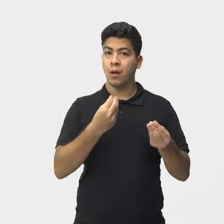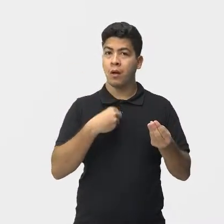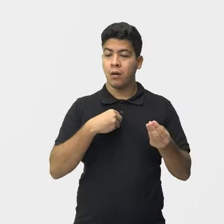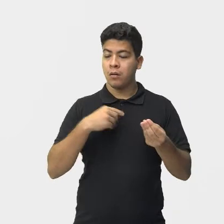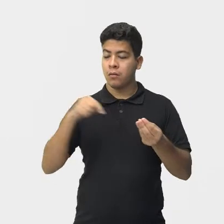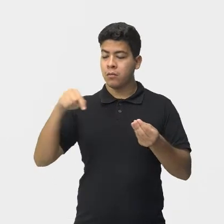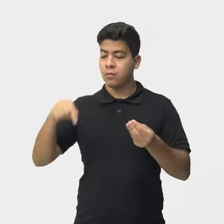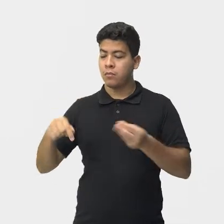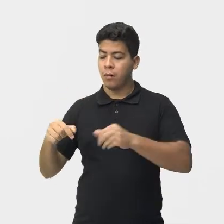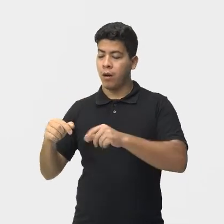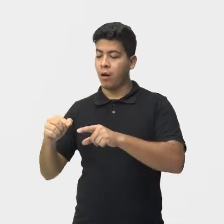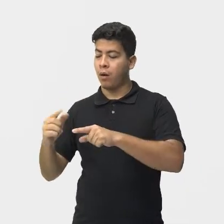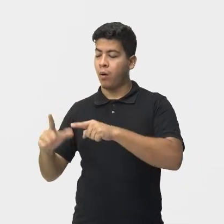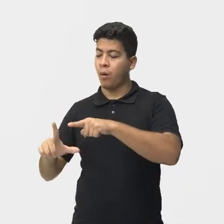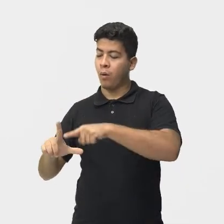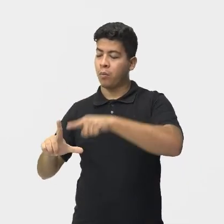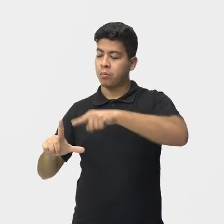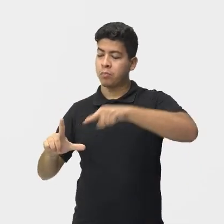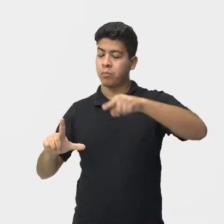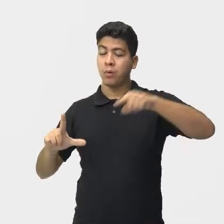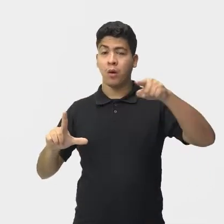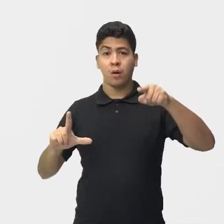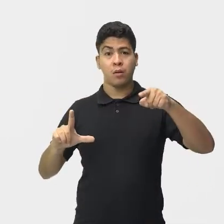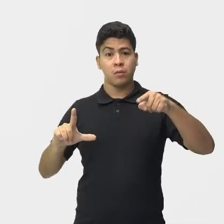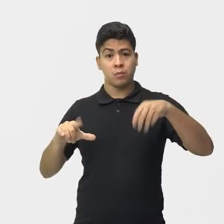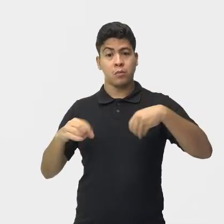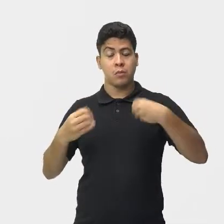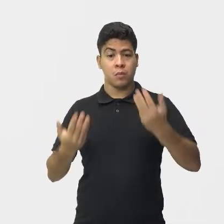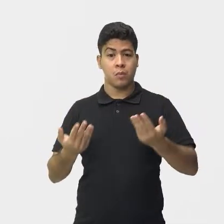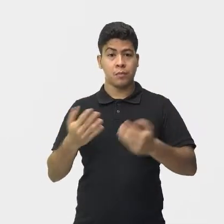o formato do gráfico pressão